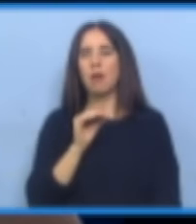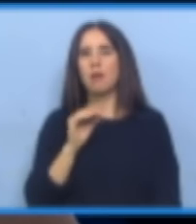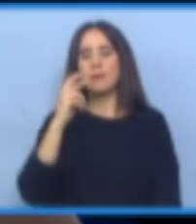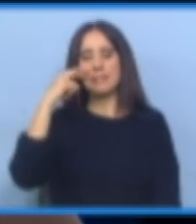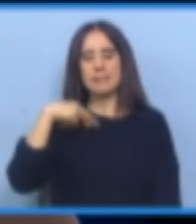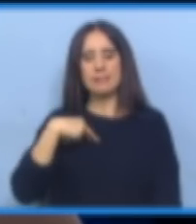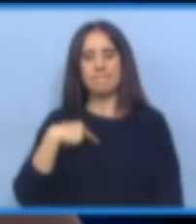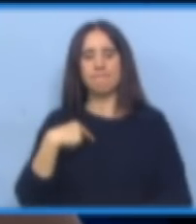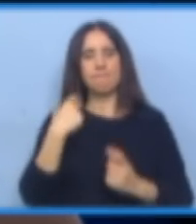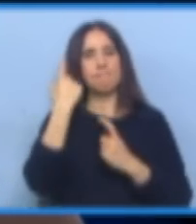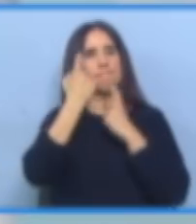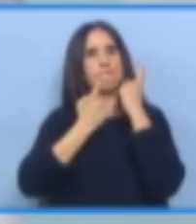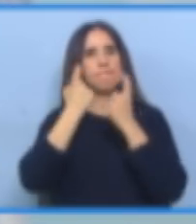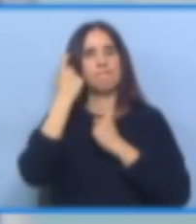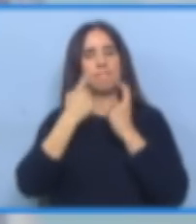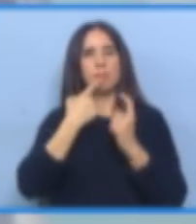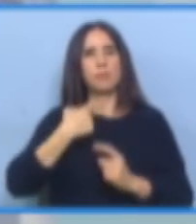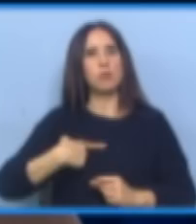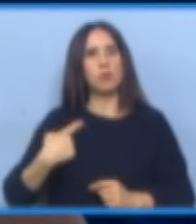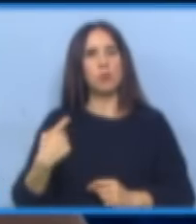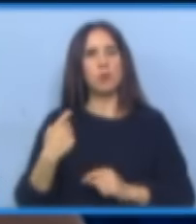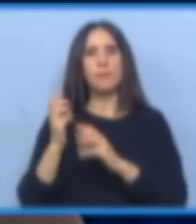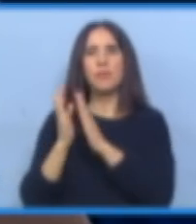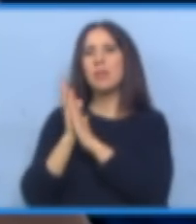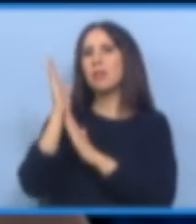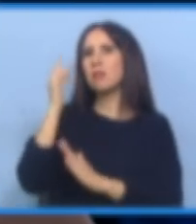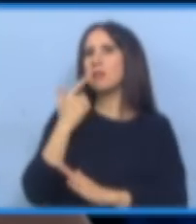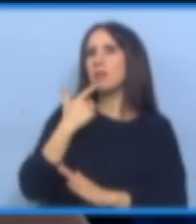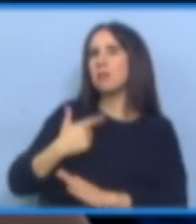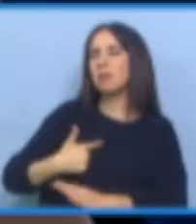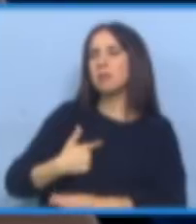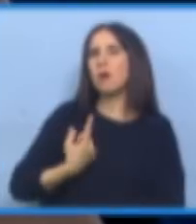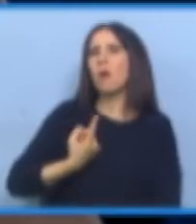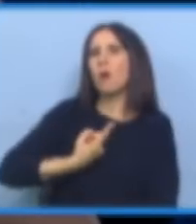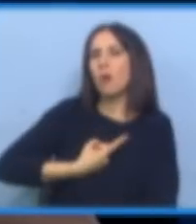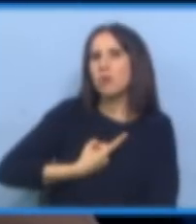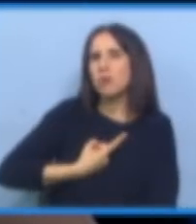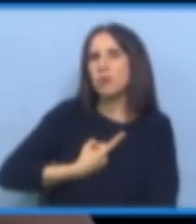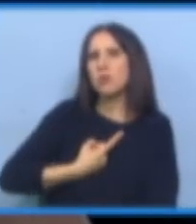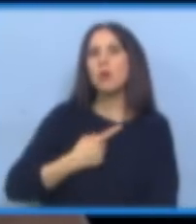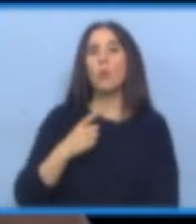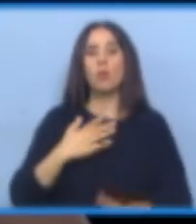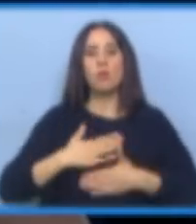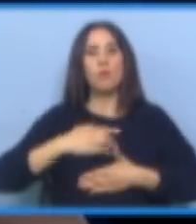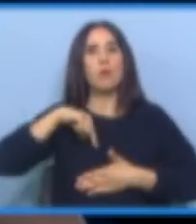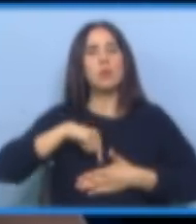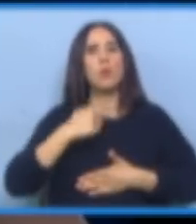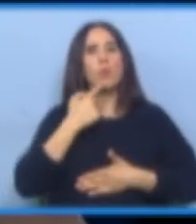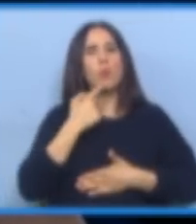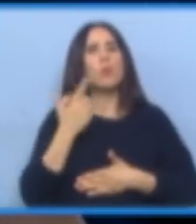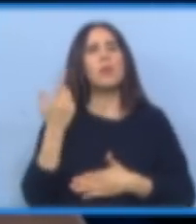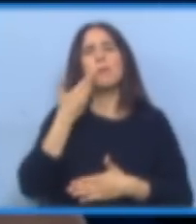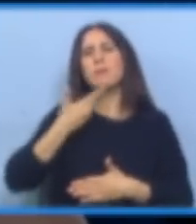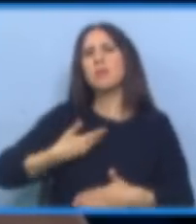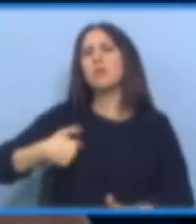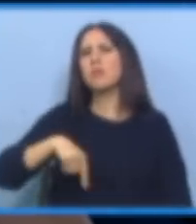interrogarmos-nos, perguntarmos o que é que Deus nos está a querer dizer quando nos dá muitas vocações. O que é que Ele está a pedir